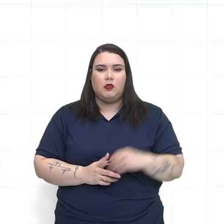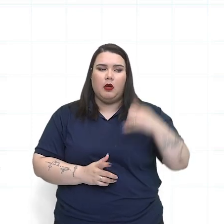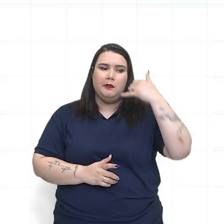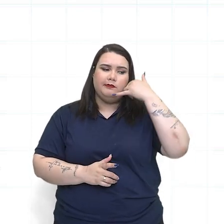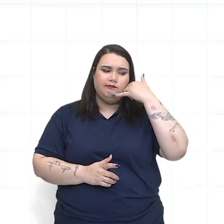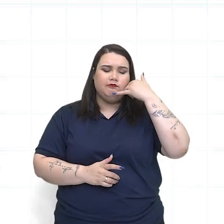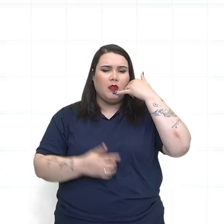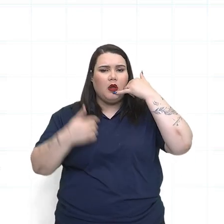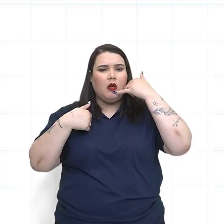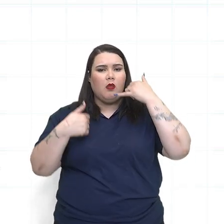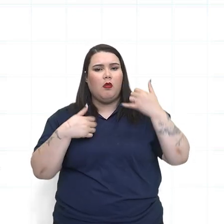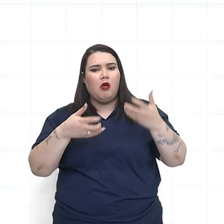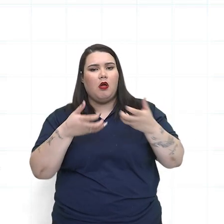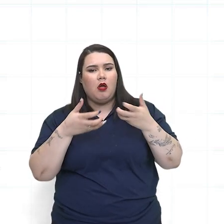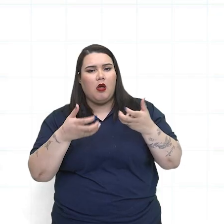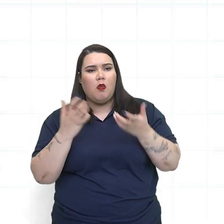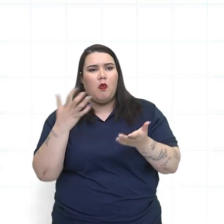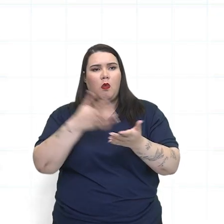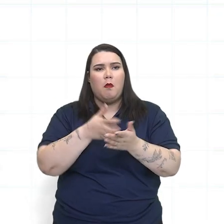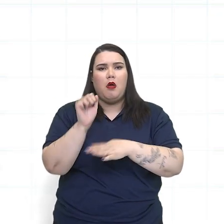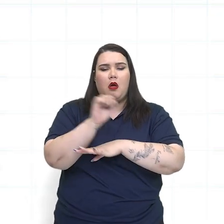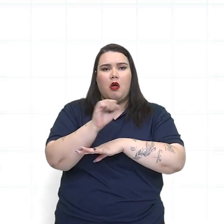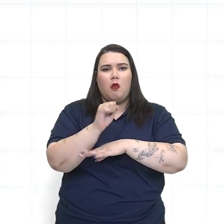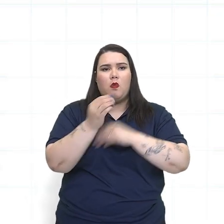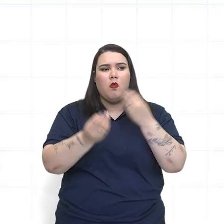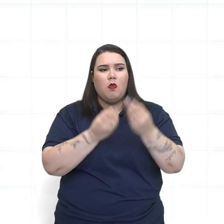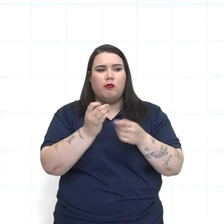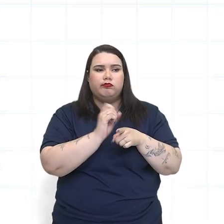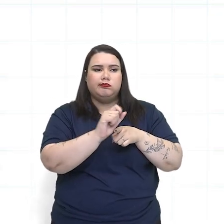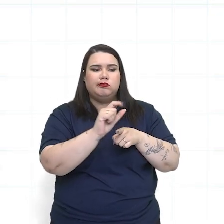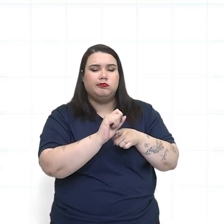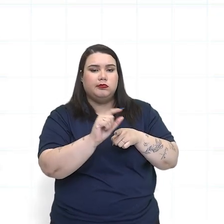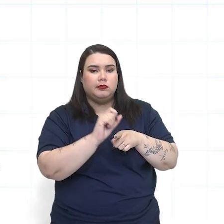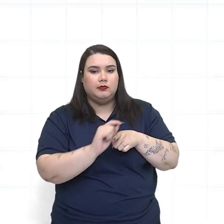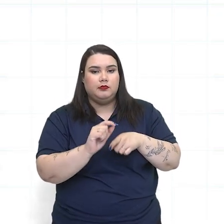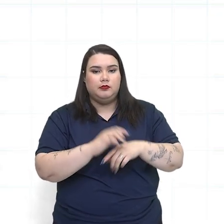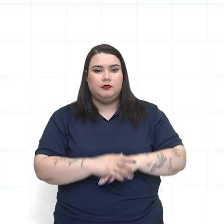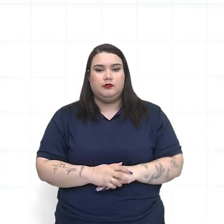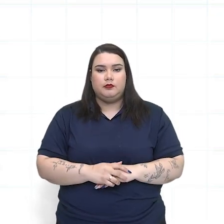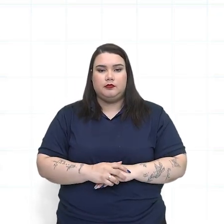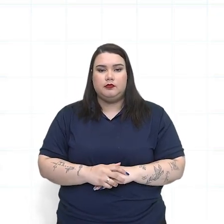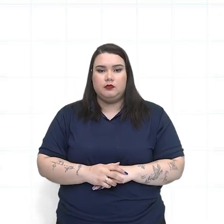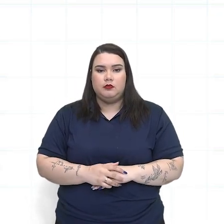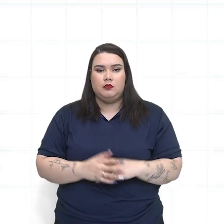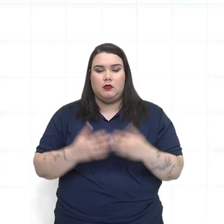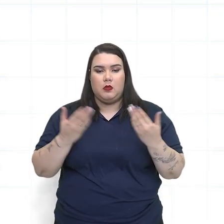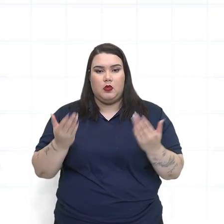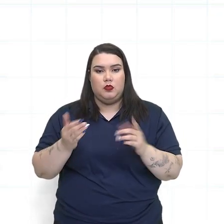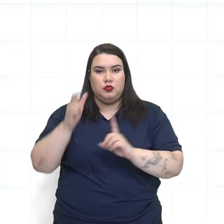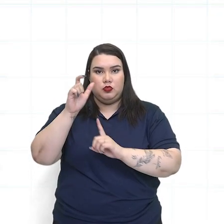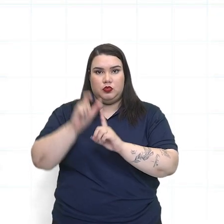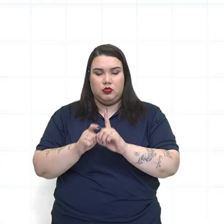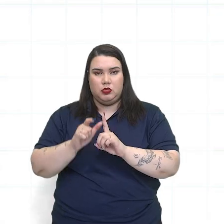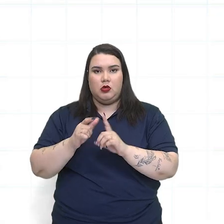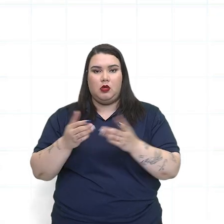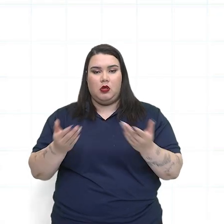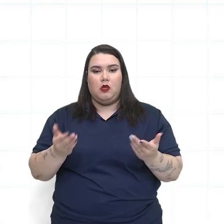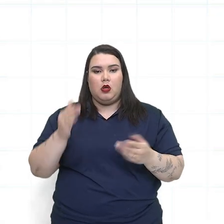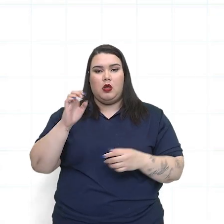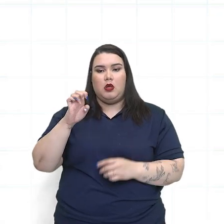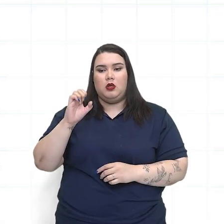Estou interessado em financiamento para compra de veículo. Mais uma vez, você observa o sujeito, ó, eu